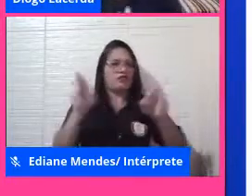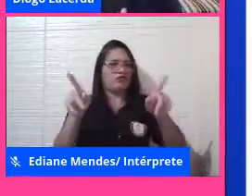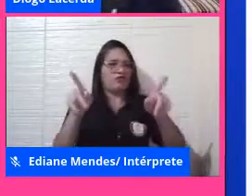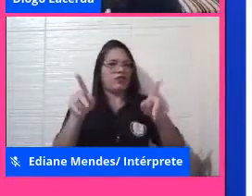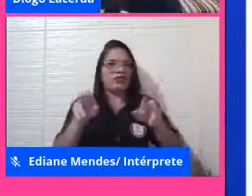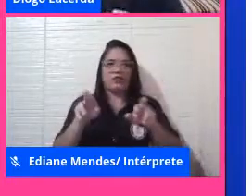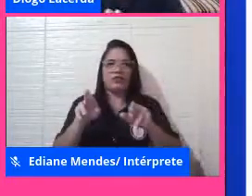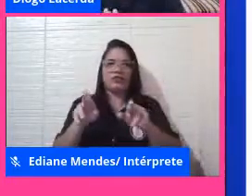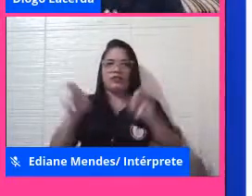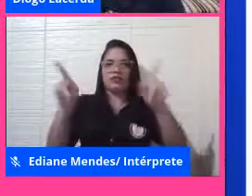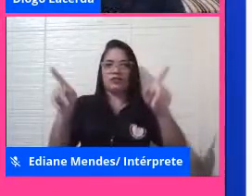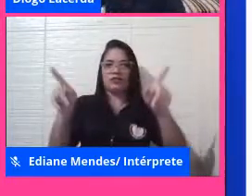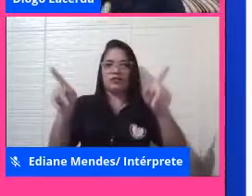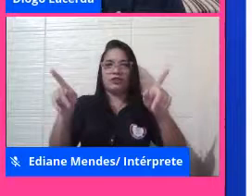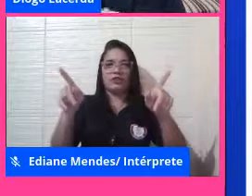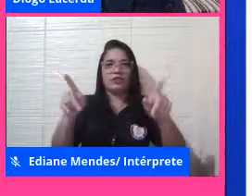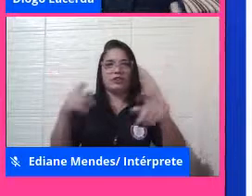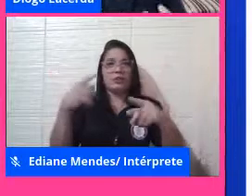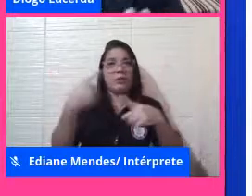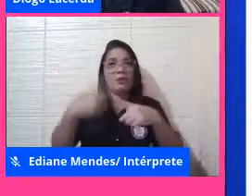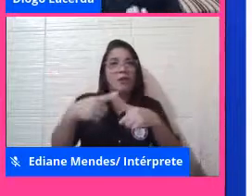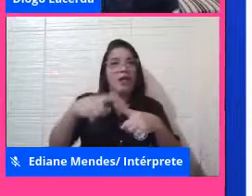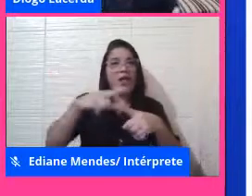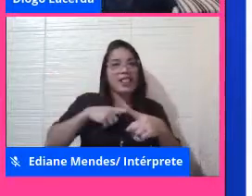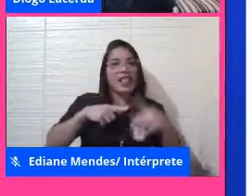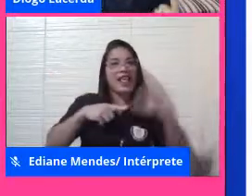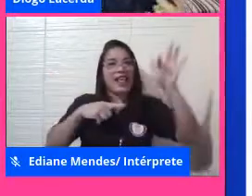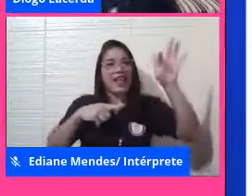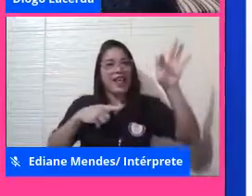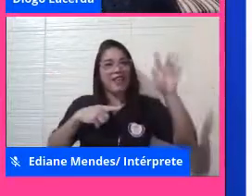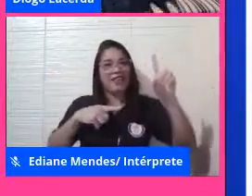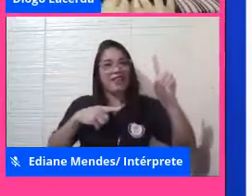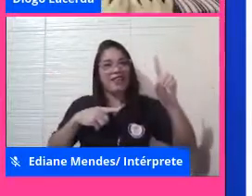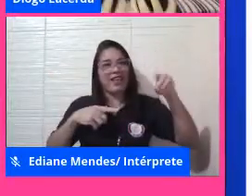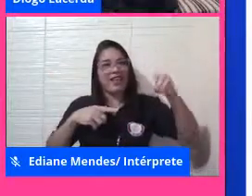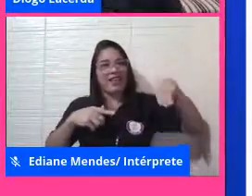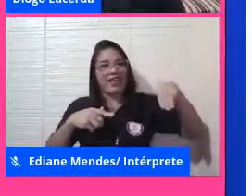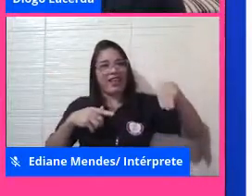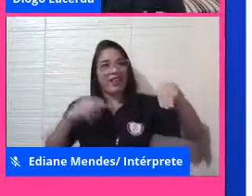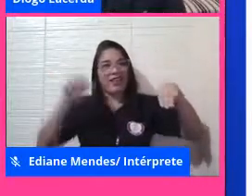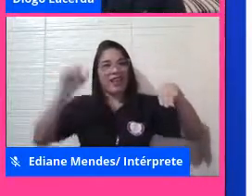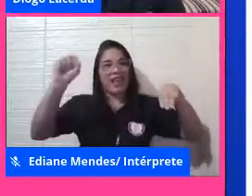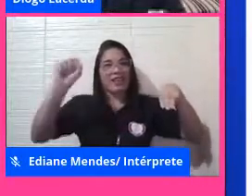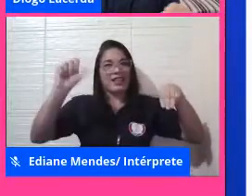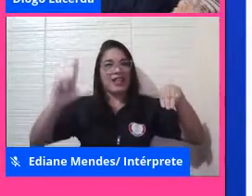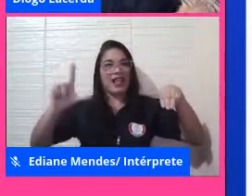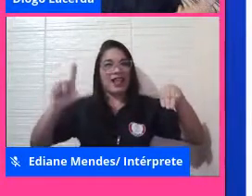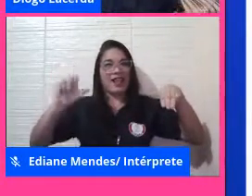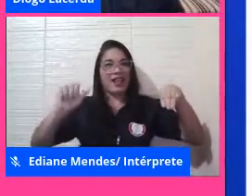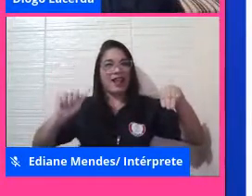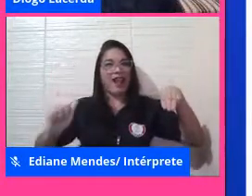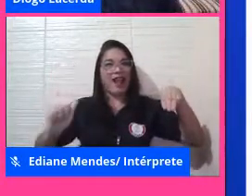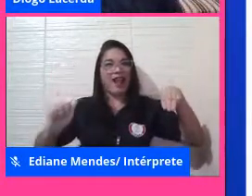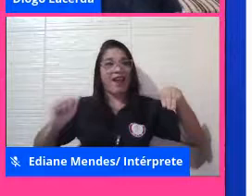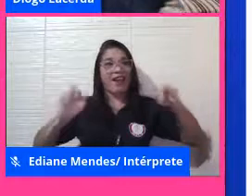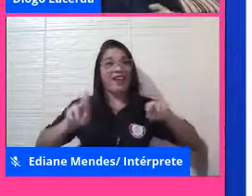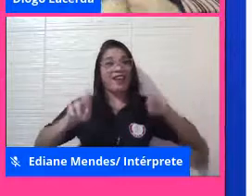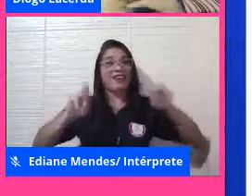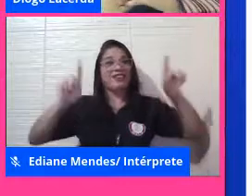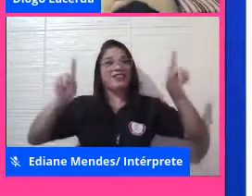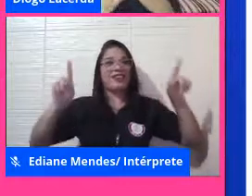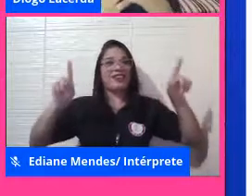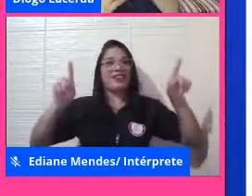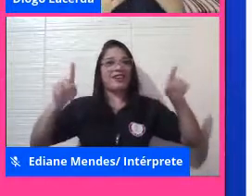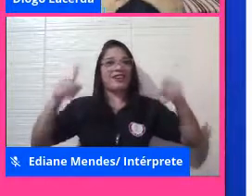para a qualidade de SLA. Você percebe que a peça, utilizando impressora de resina, utilizando SLA, ela é uma peça praticamente